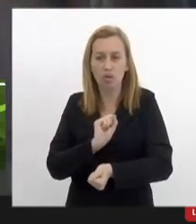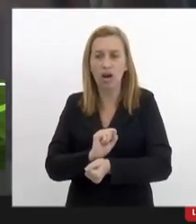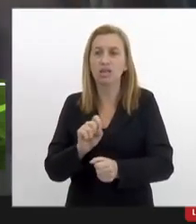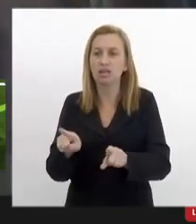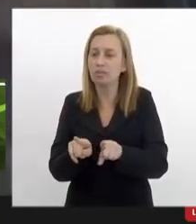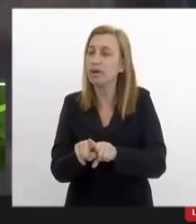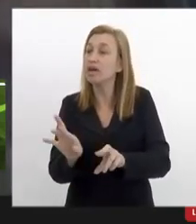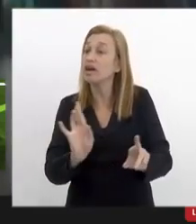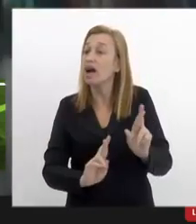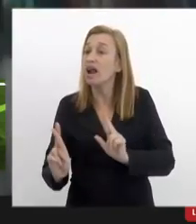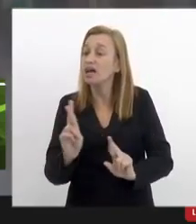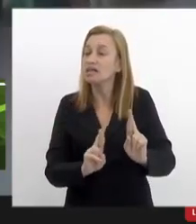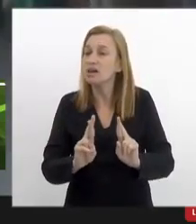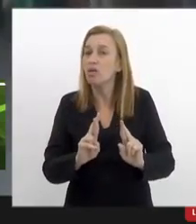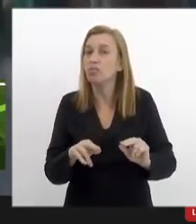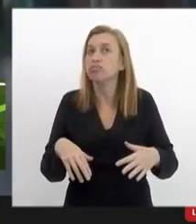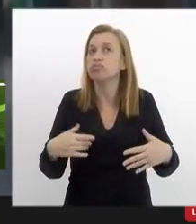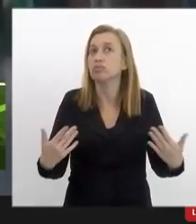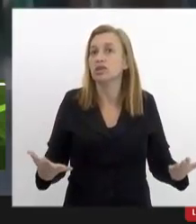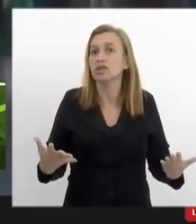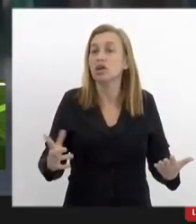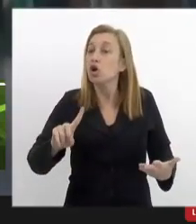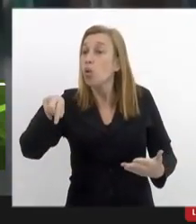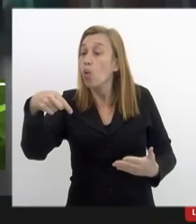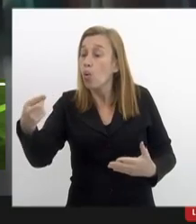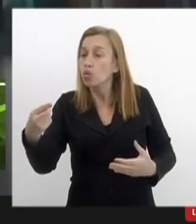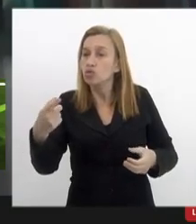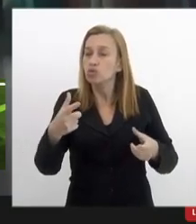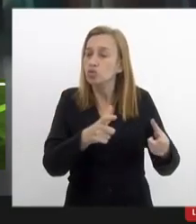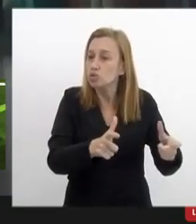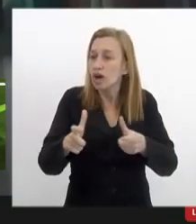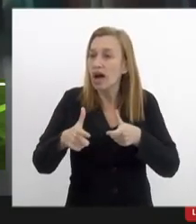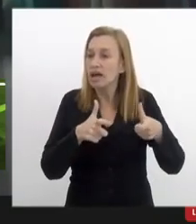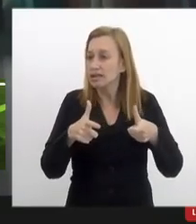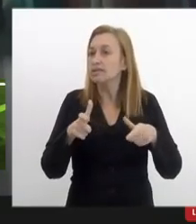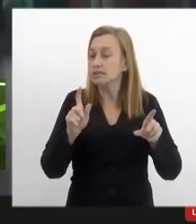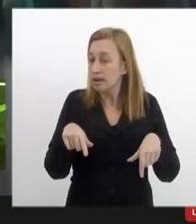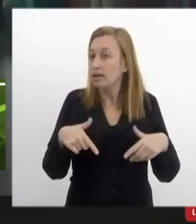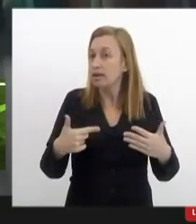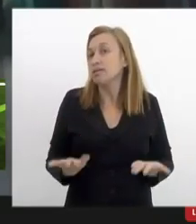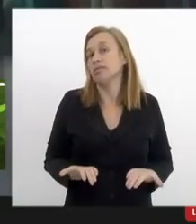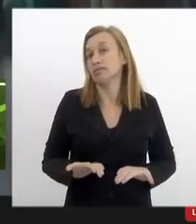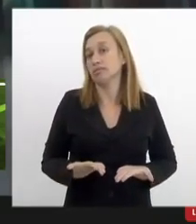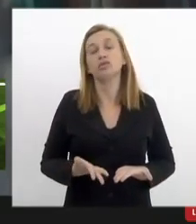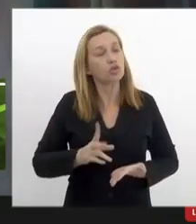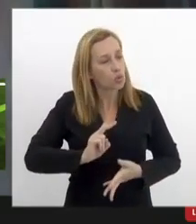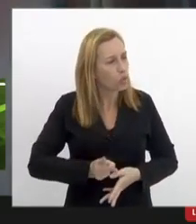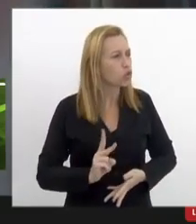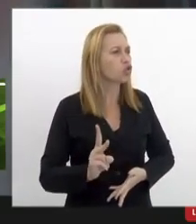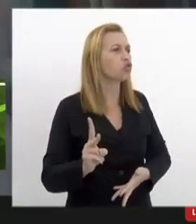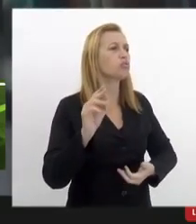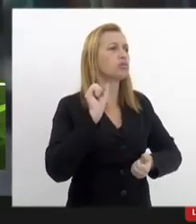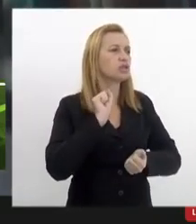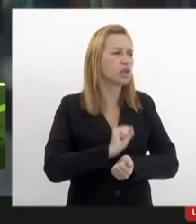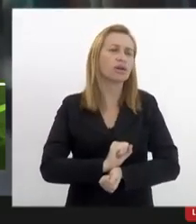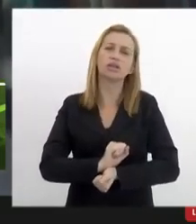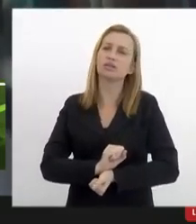relação a outros territórios, né? E continuamos